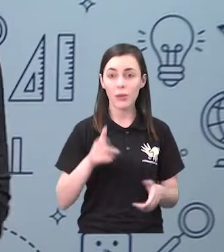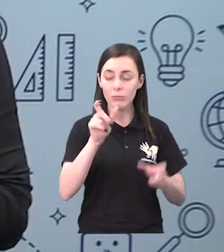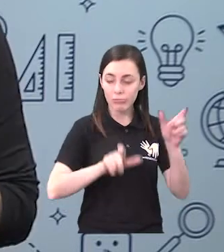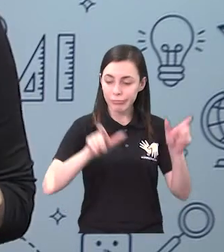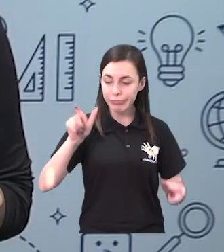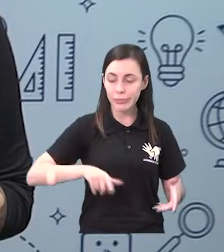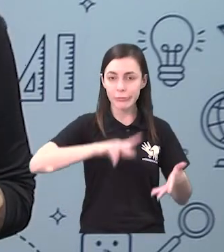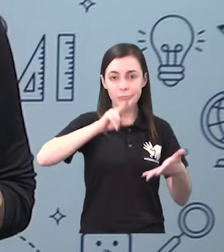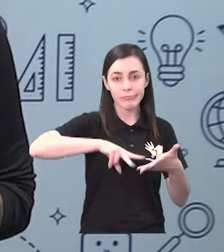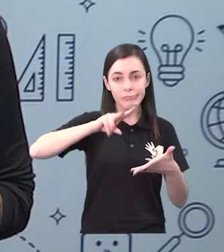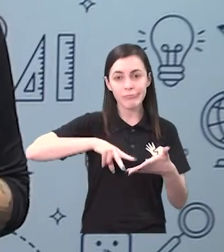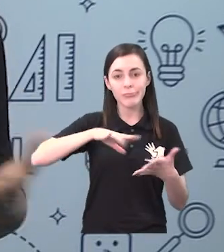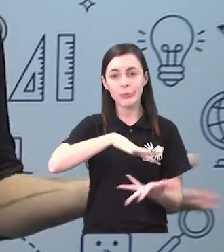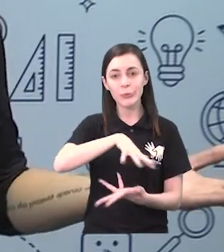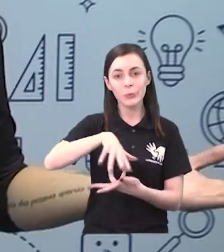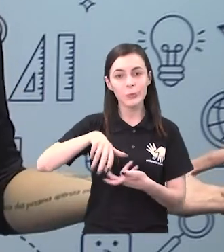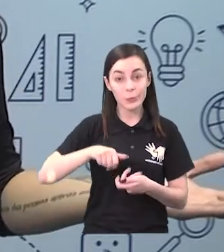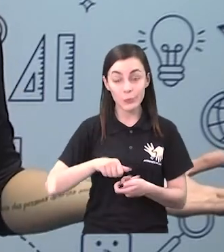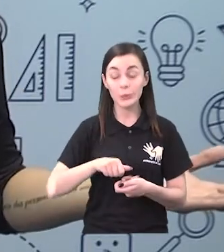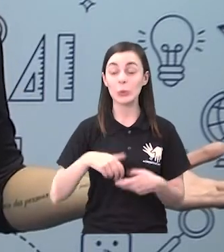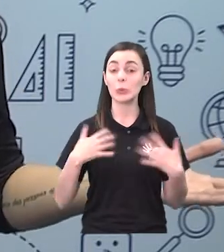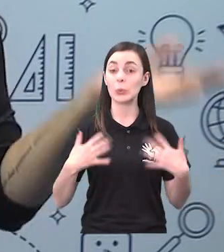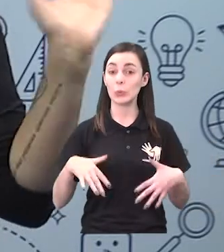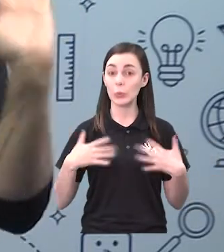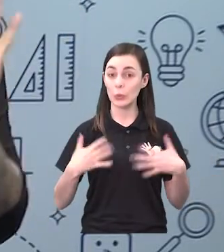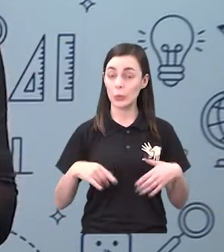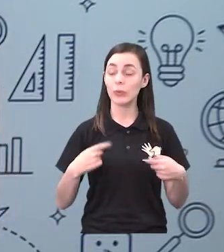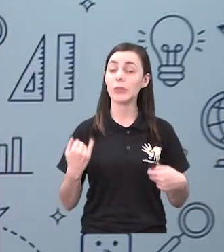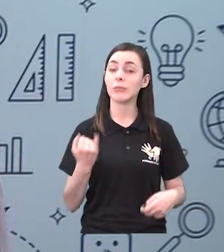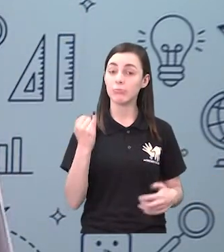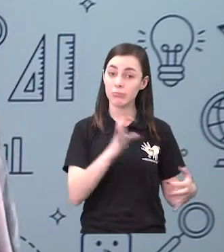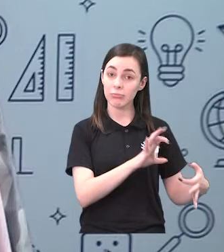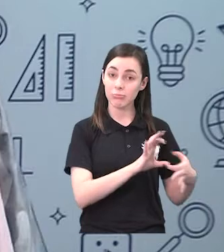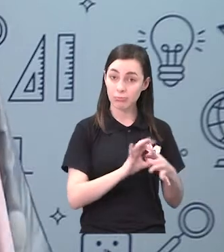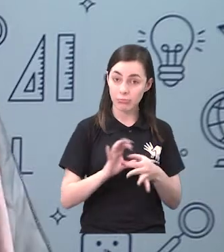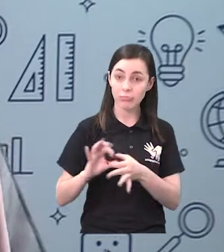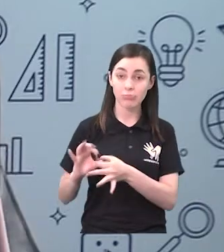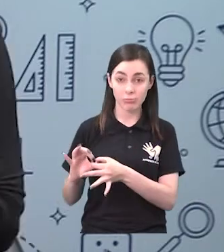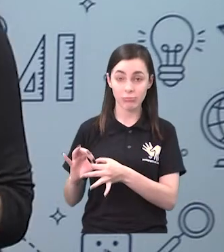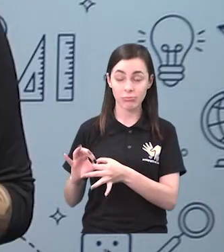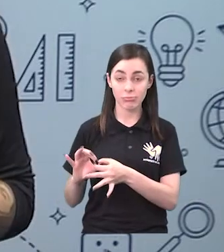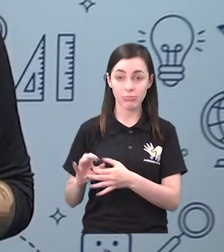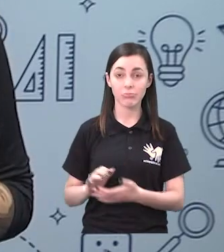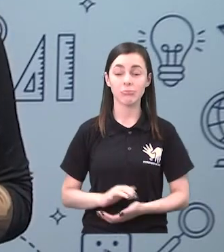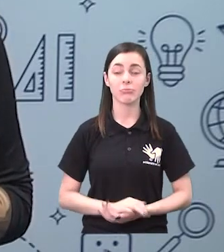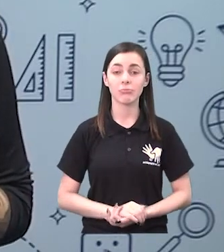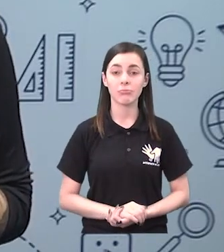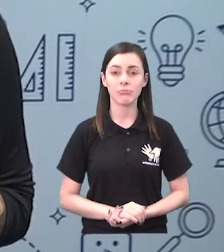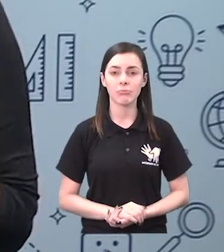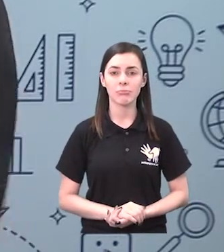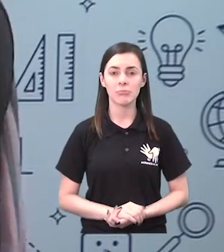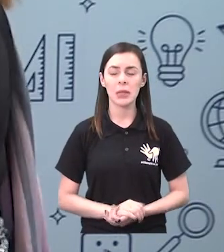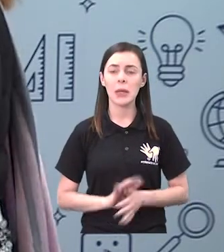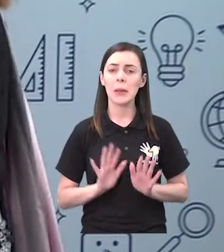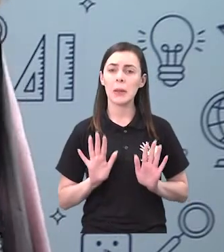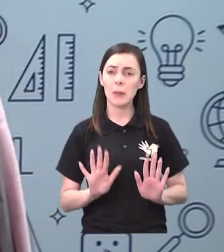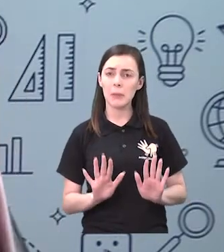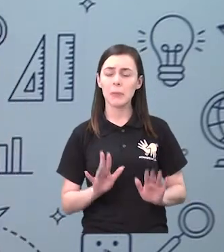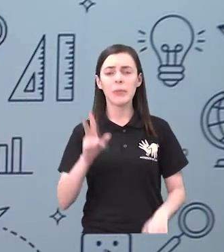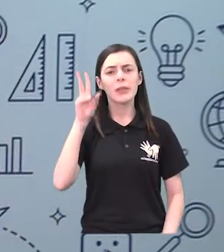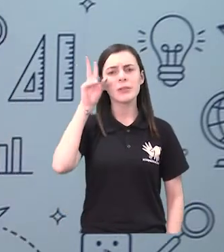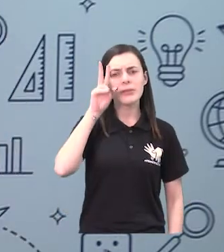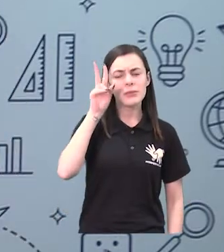lida por vários leitores do mundo todo então é outra conexão importante de eventos do mundo mas a